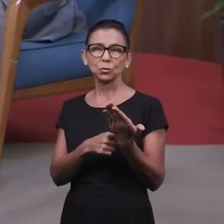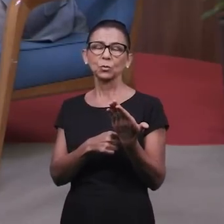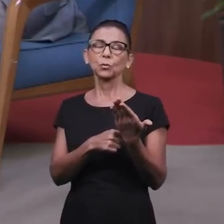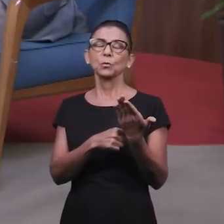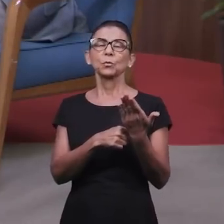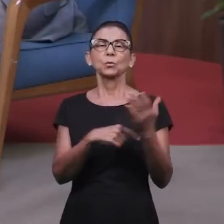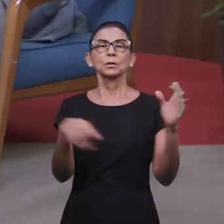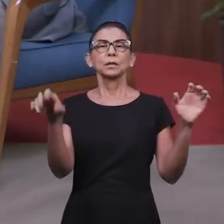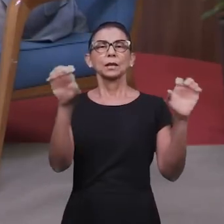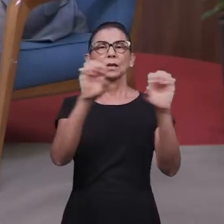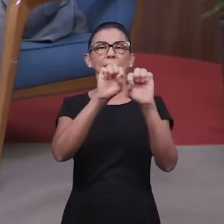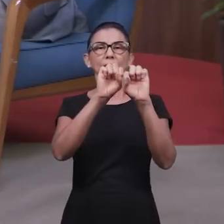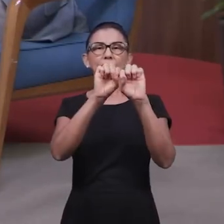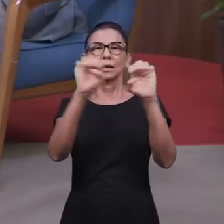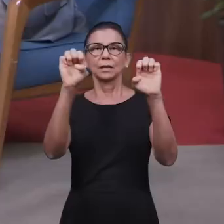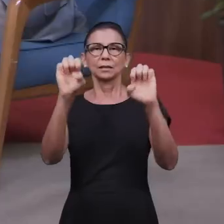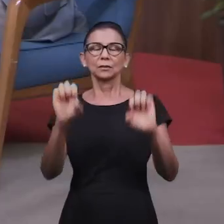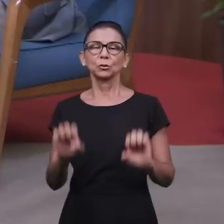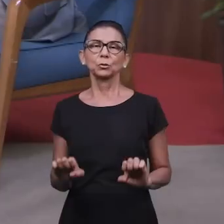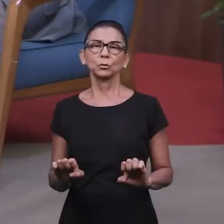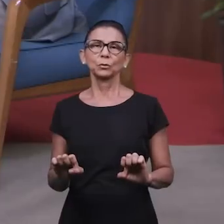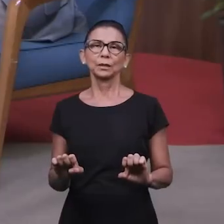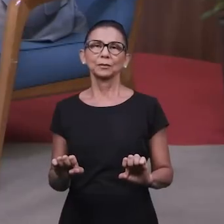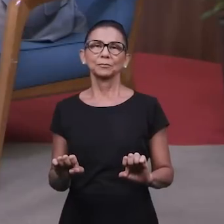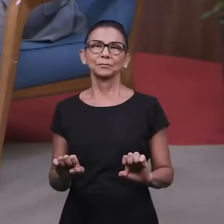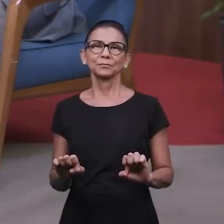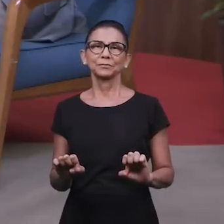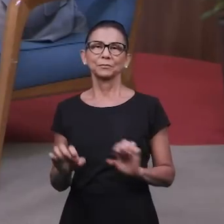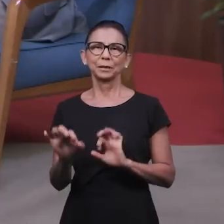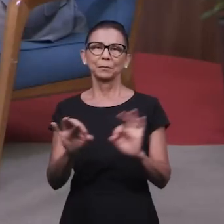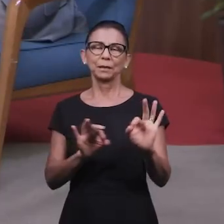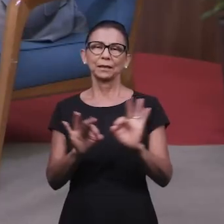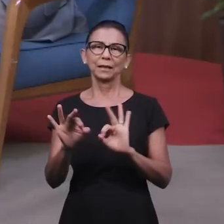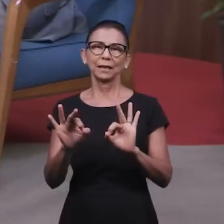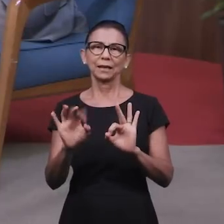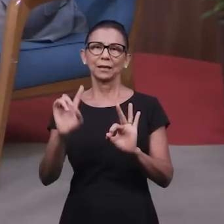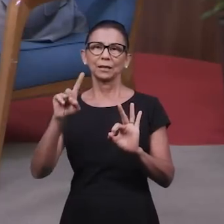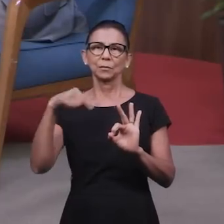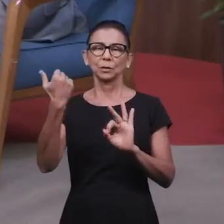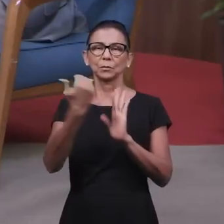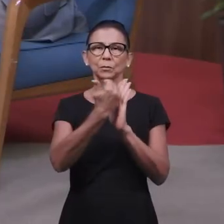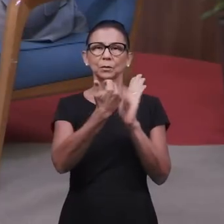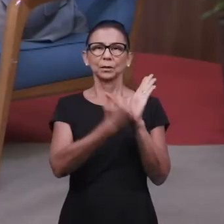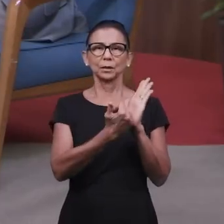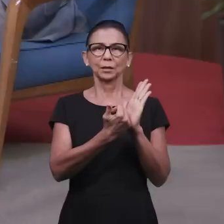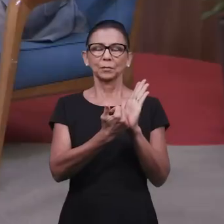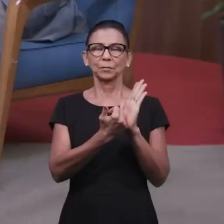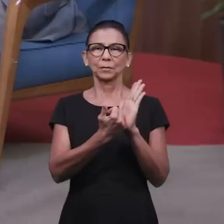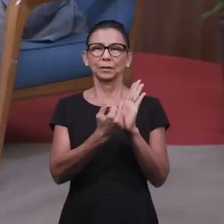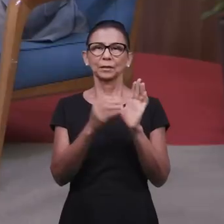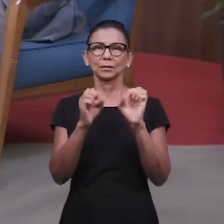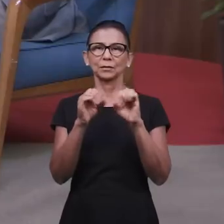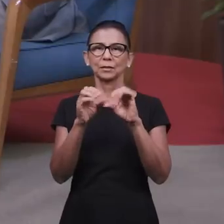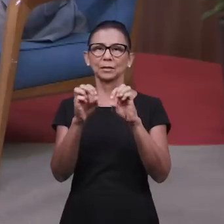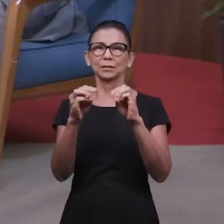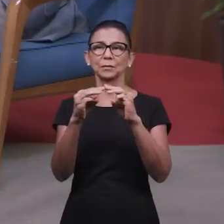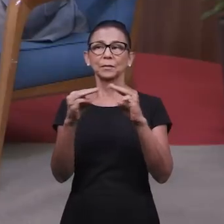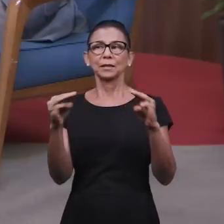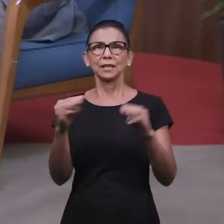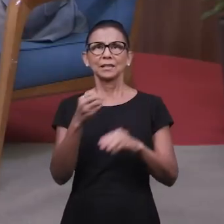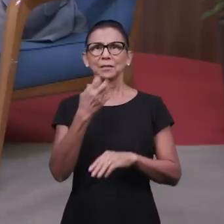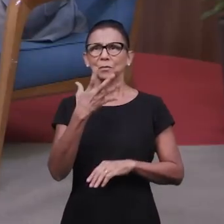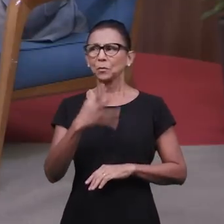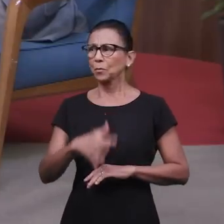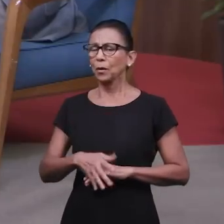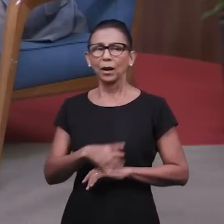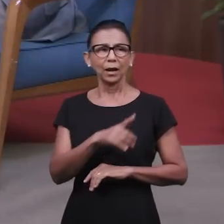né, a roteirizar a pauta do próximo Lições do Manaim. Tá? Muito importante essa participação. Isso é muito